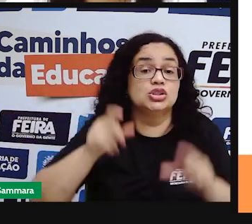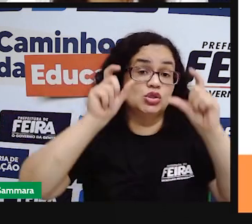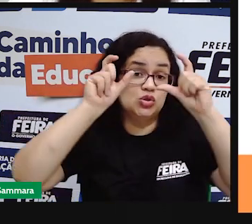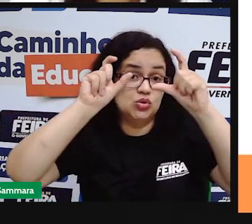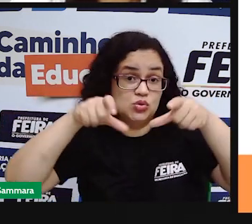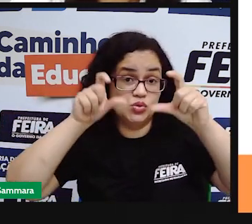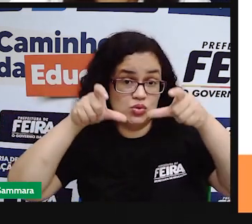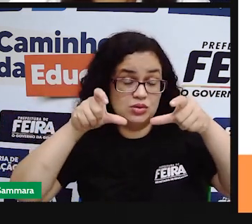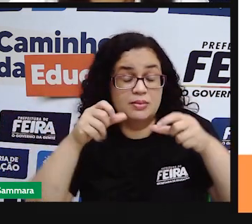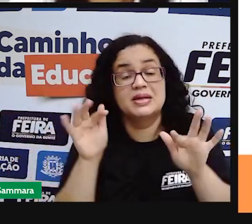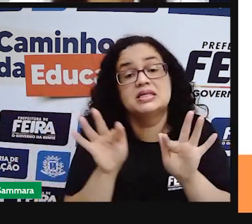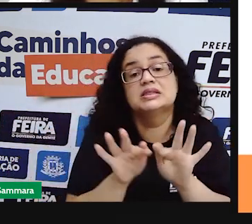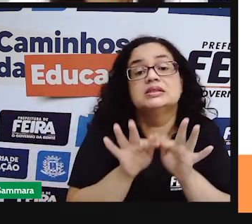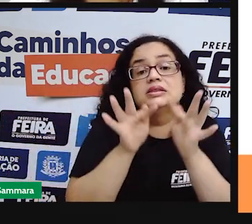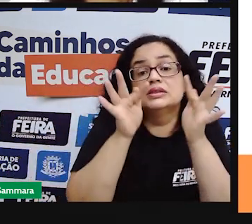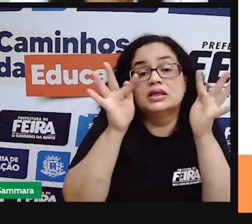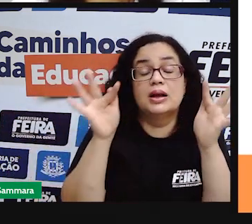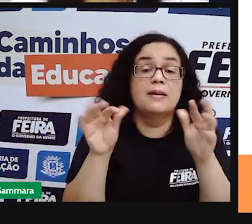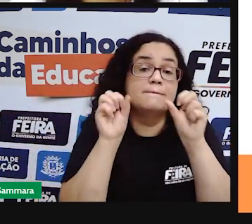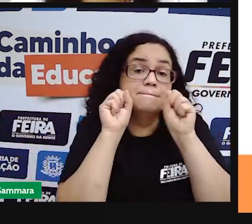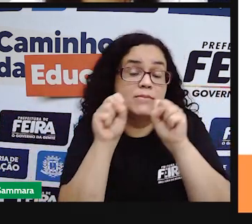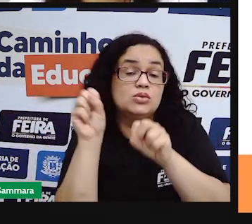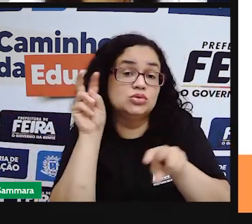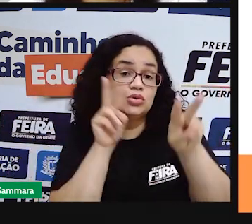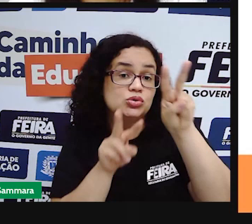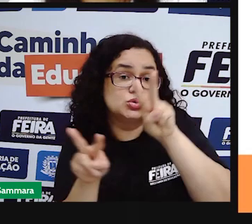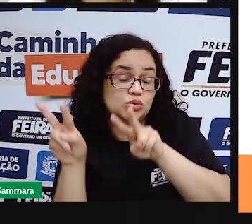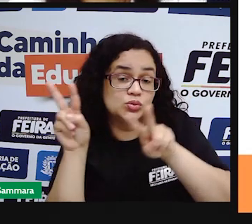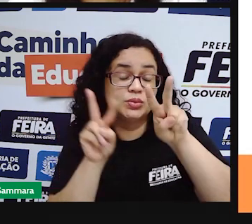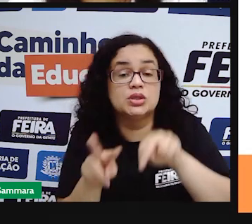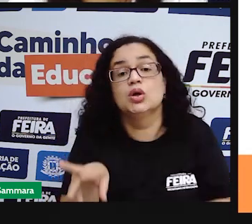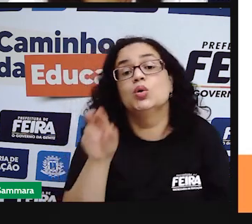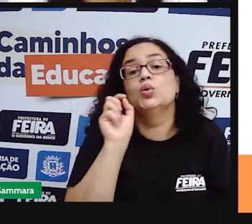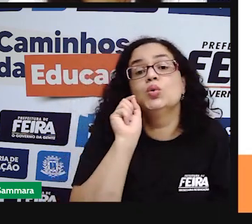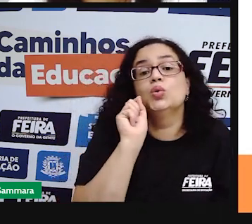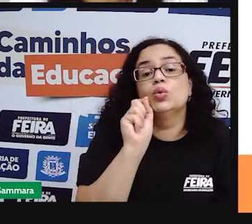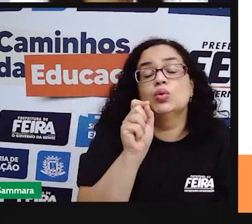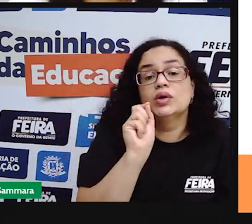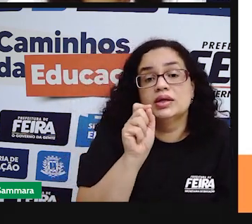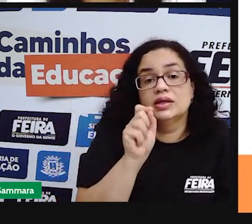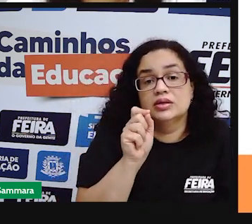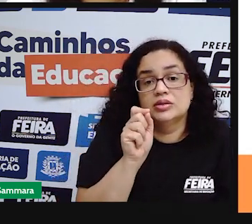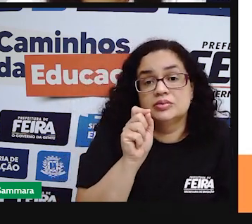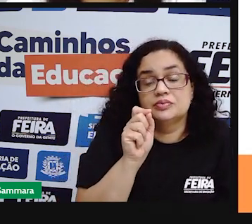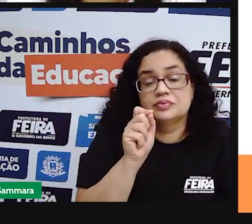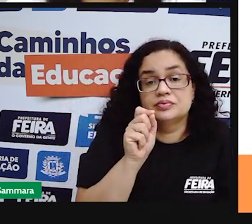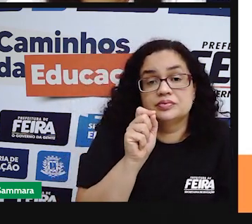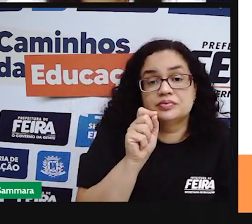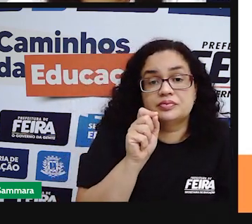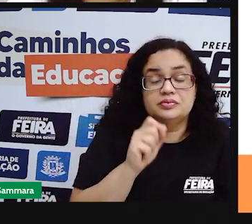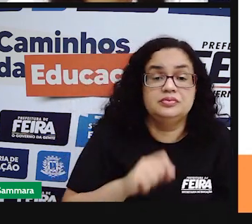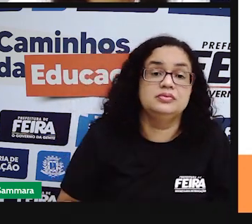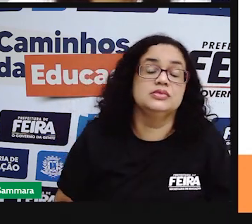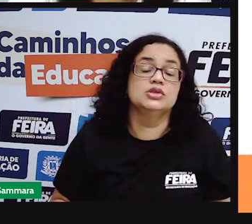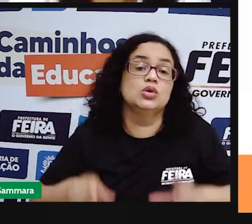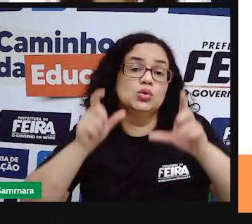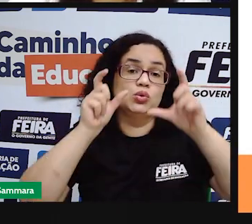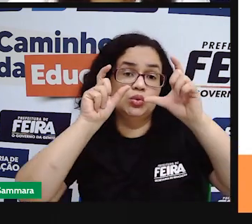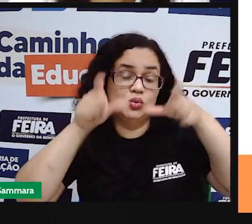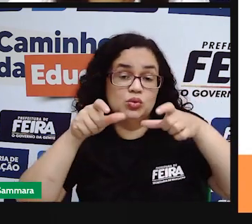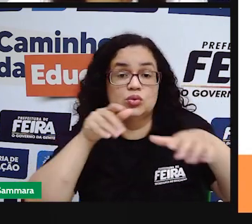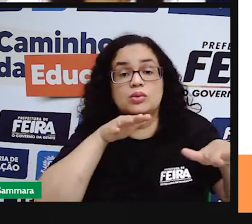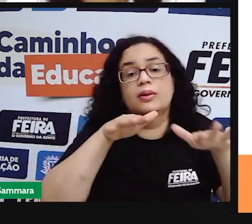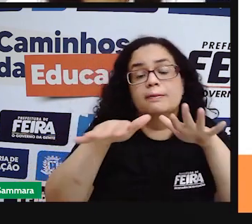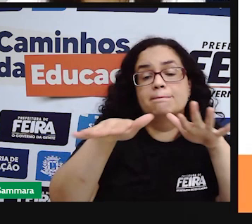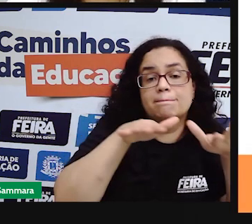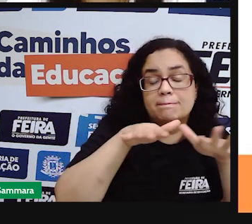mais simples, né? Onde a gente vai poder observar esses conceitos aí relacionados à localização e